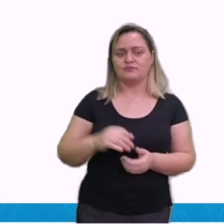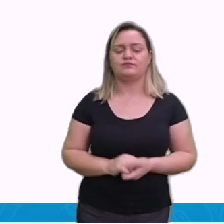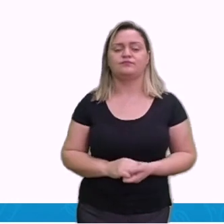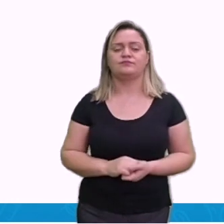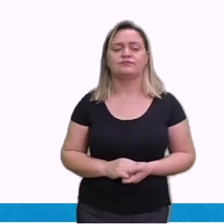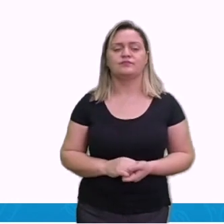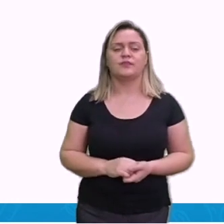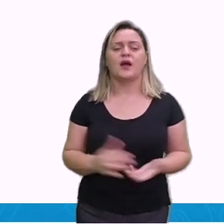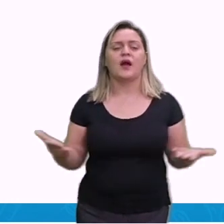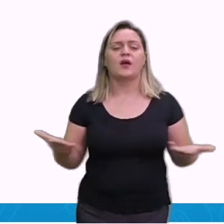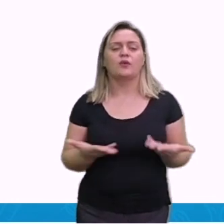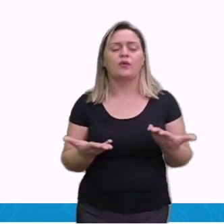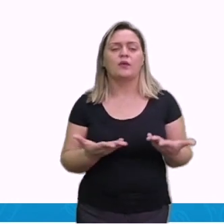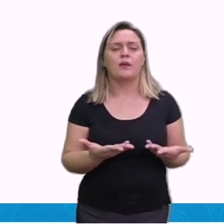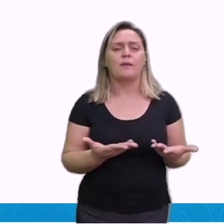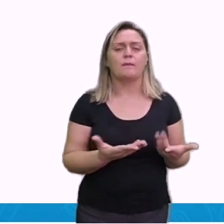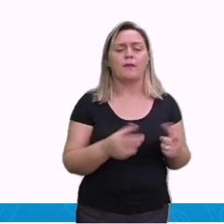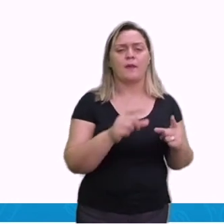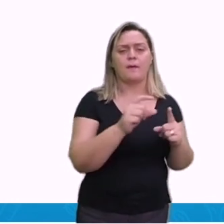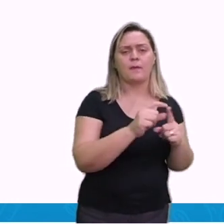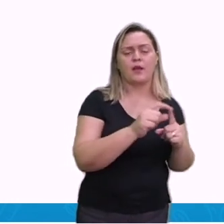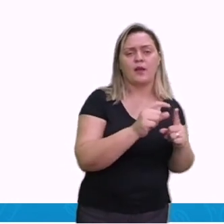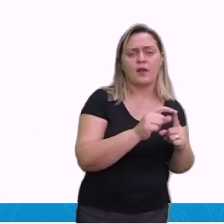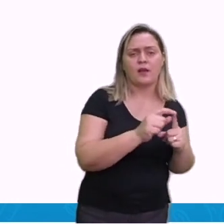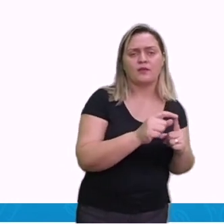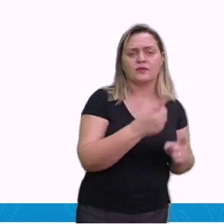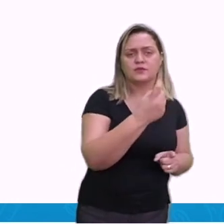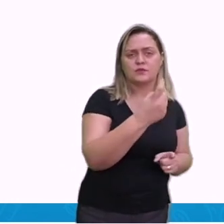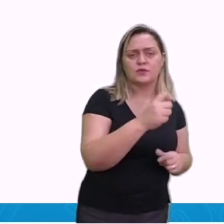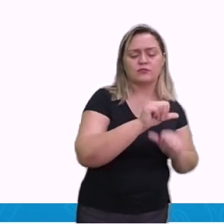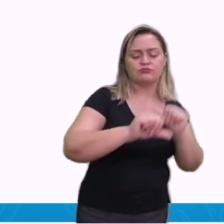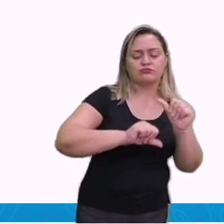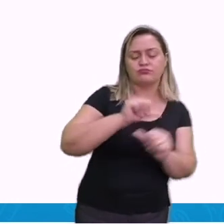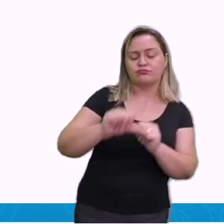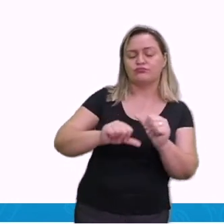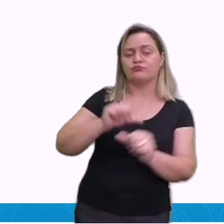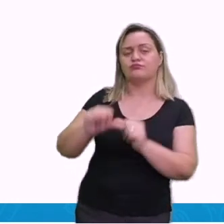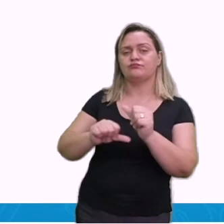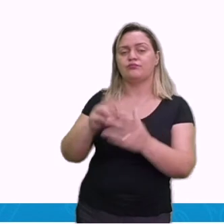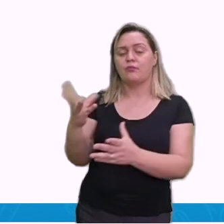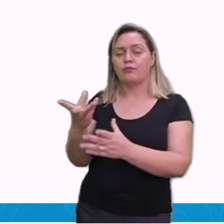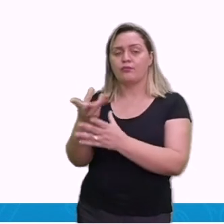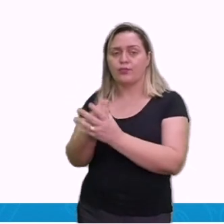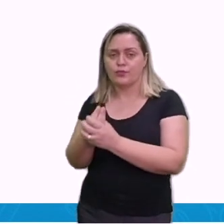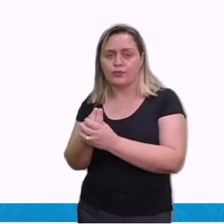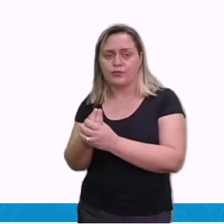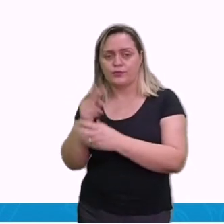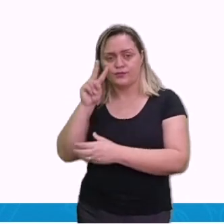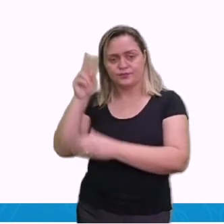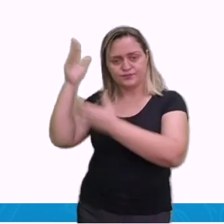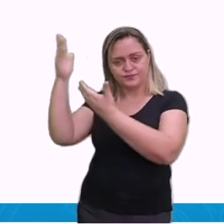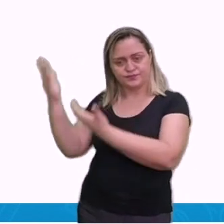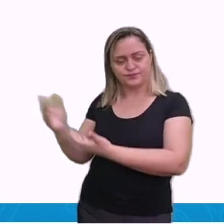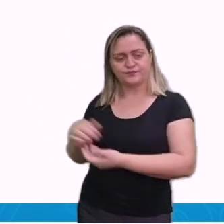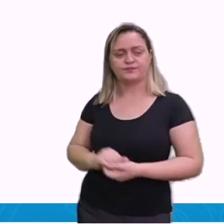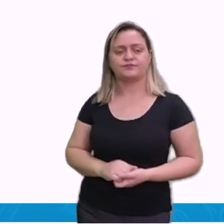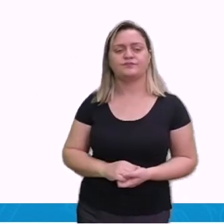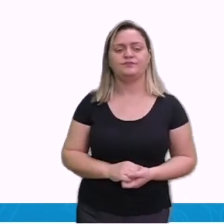3 bonecas para minha sobrinha. Aí não está certo, Por isso, é preciso prestar atenção no